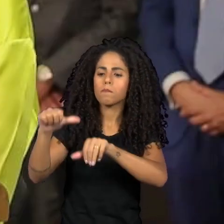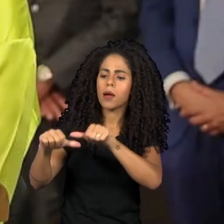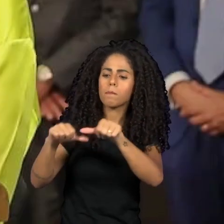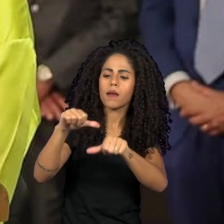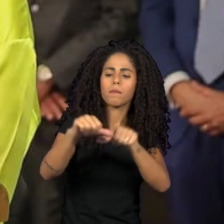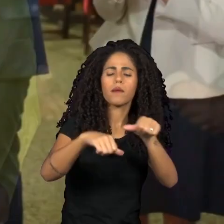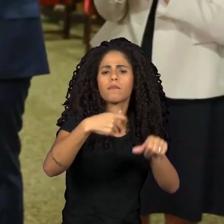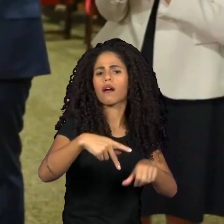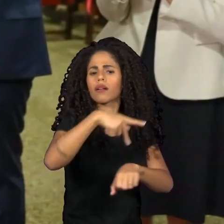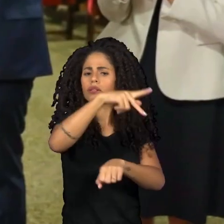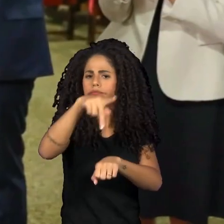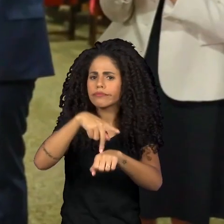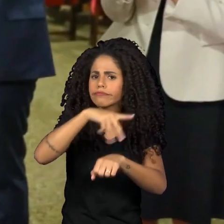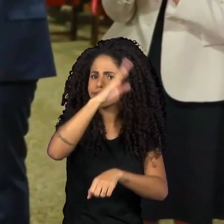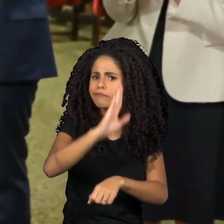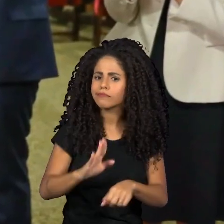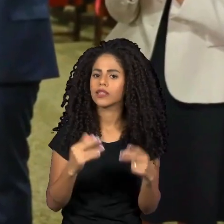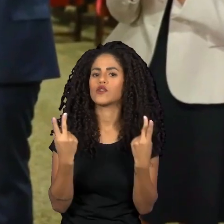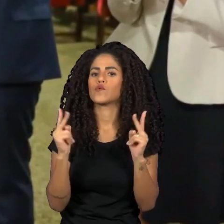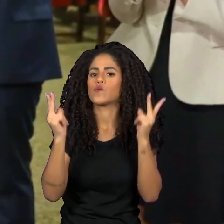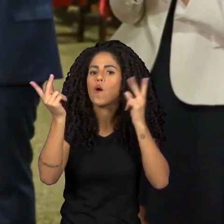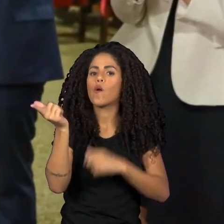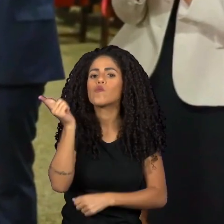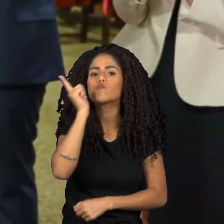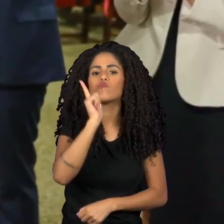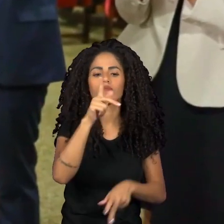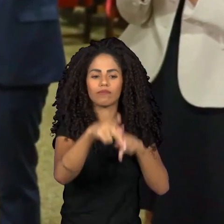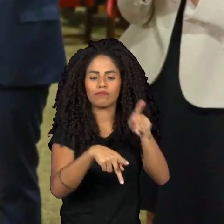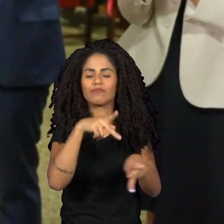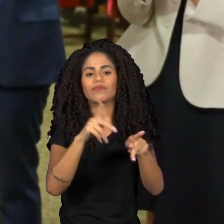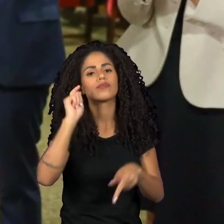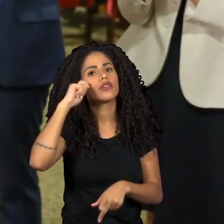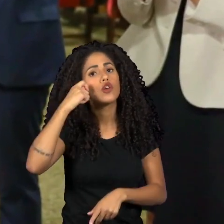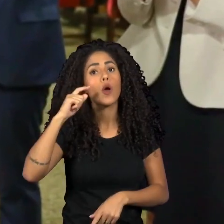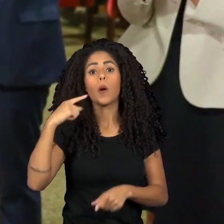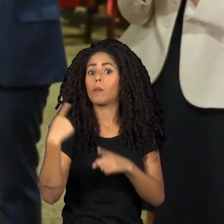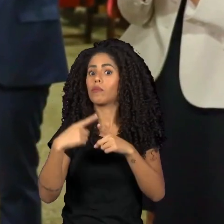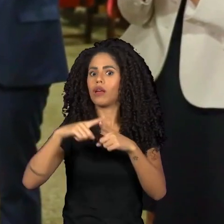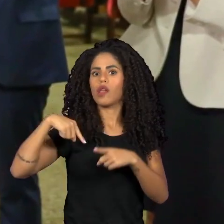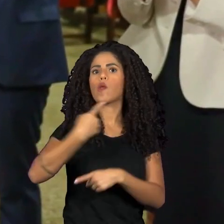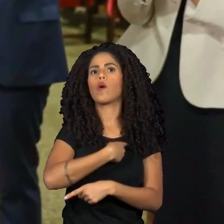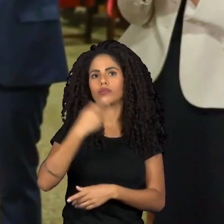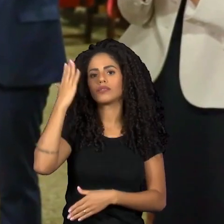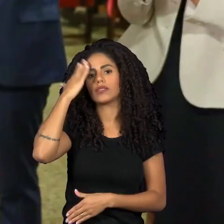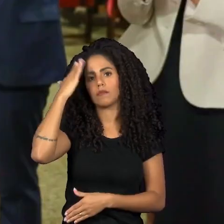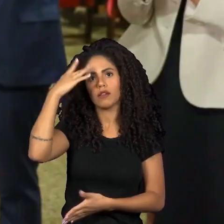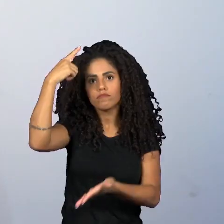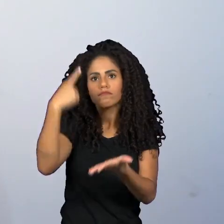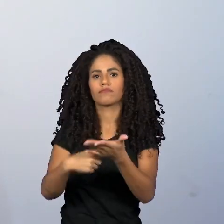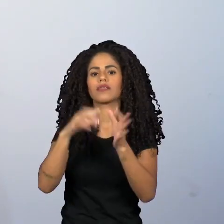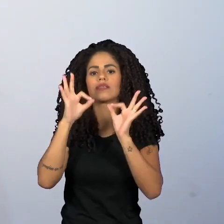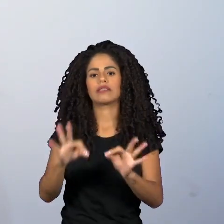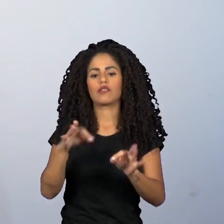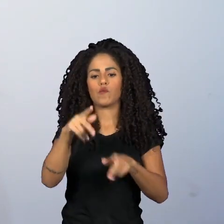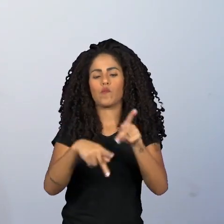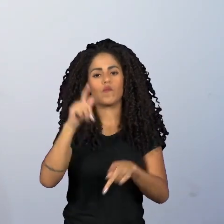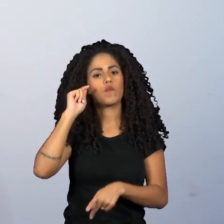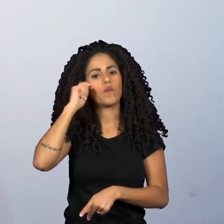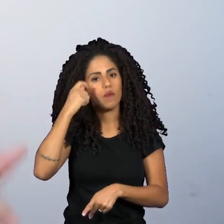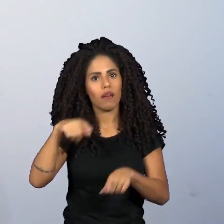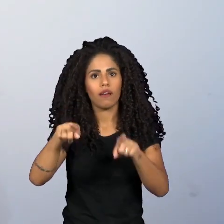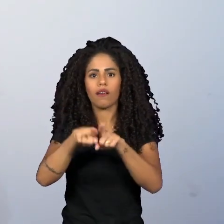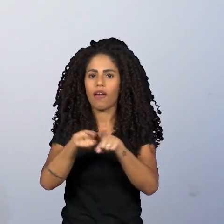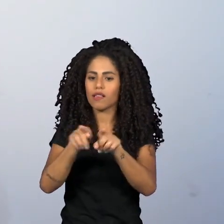nosso país, né? É uma vitória para toda a população negra, porque a gente sabe que é uma companheira comprometida com a vida do povo negro. A coalizão